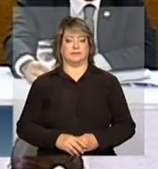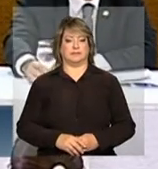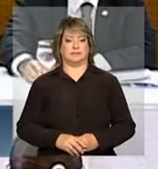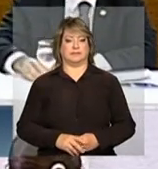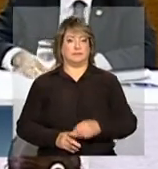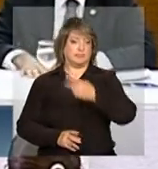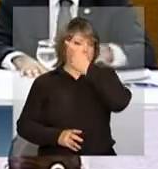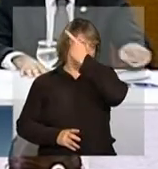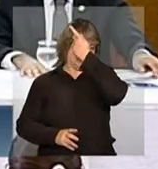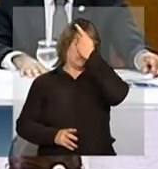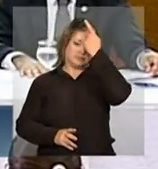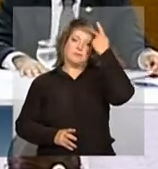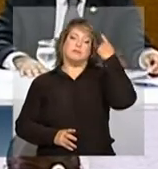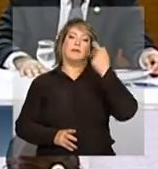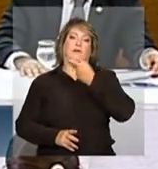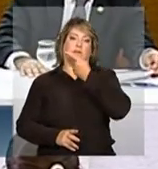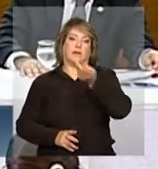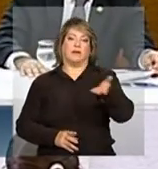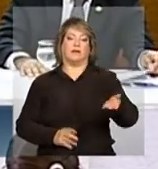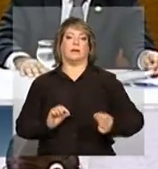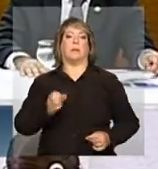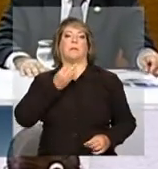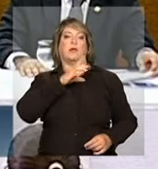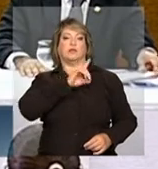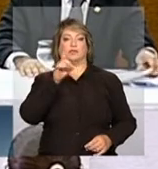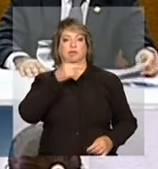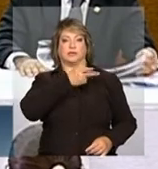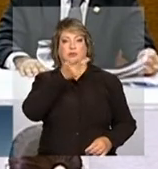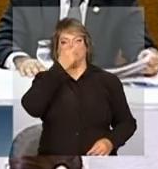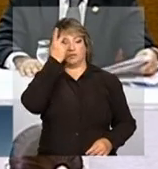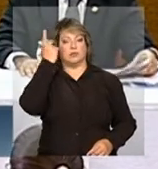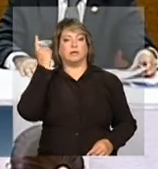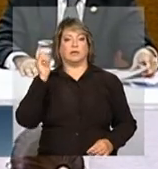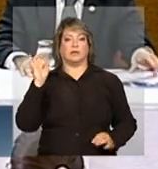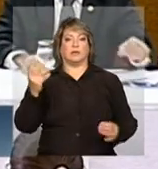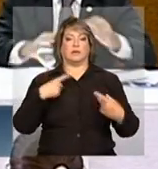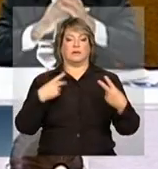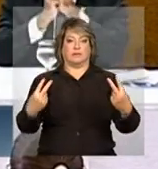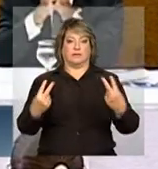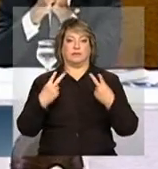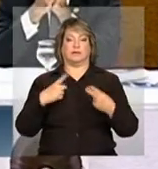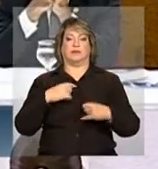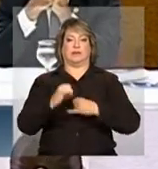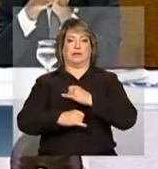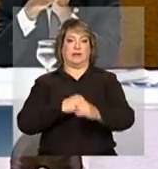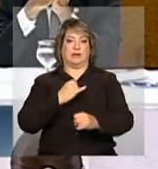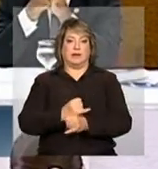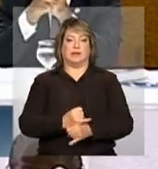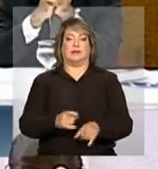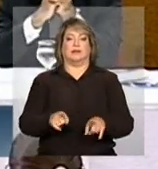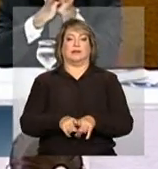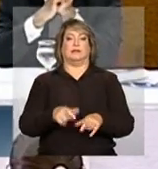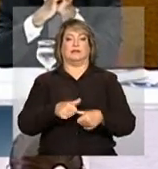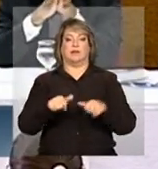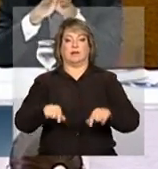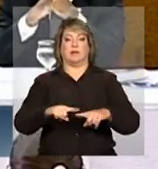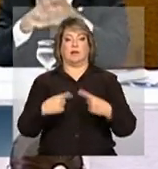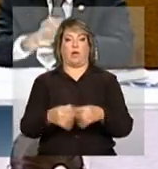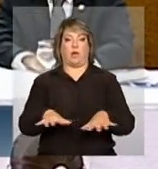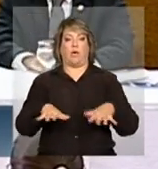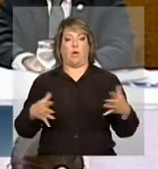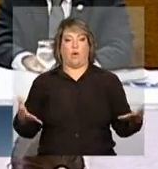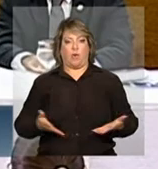Bom dia a todos e a todas. É uma alegria estar aqui. Bom dia a todos que nos acompanham também pela internet. Querido Diogo,